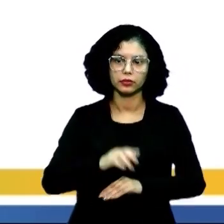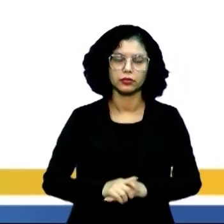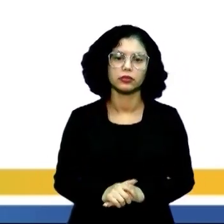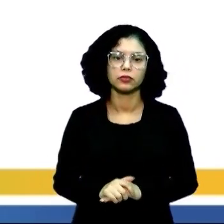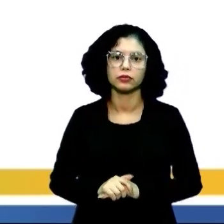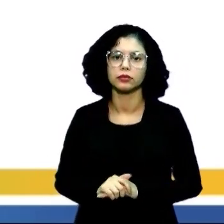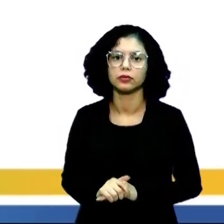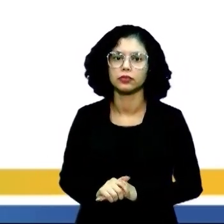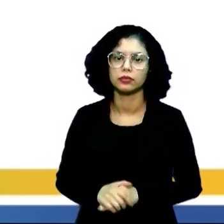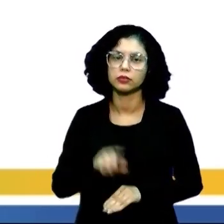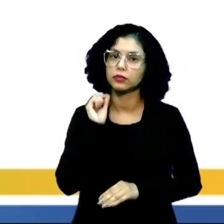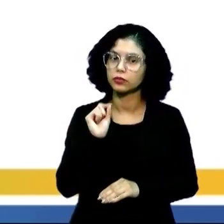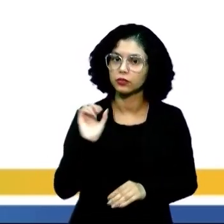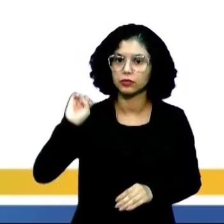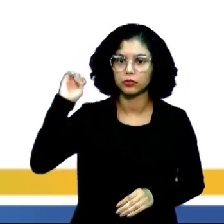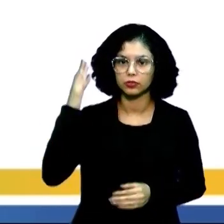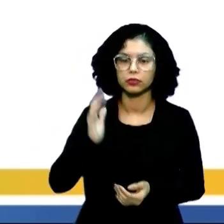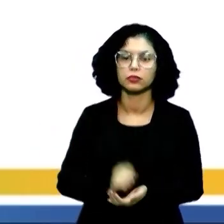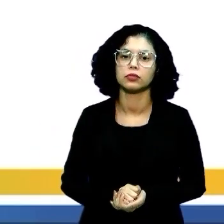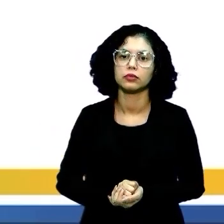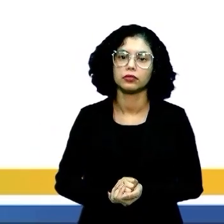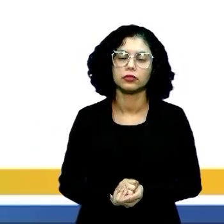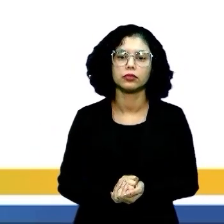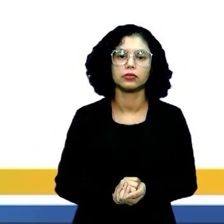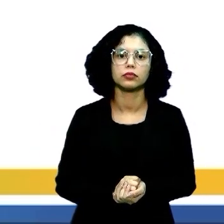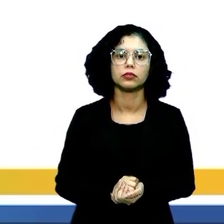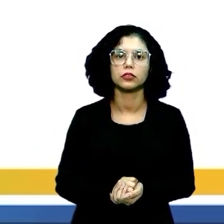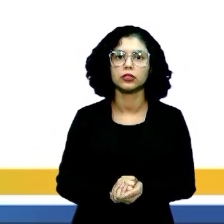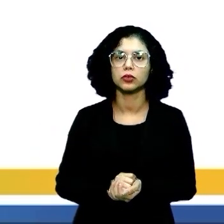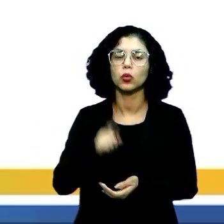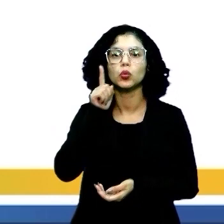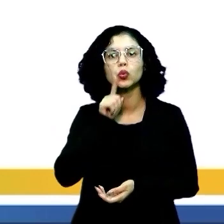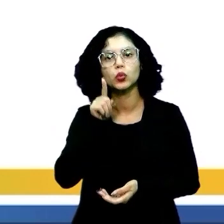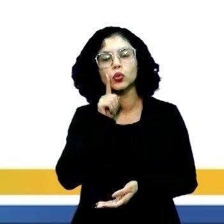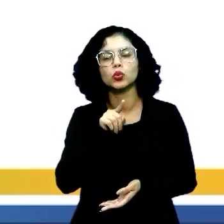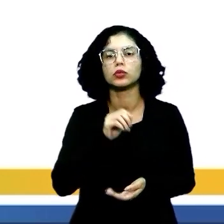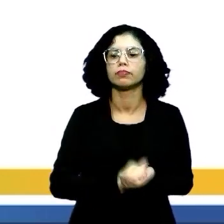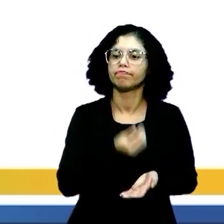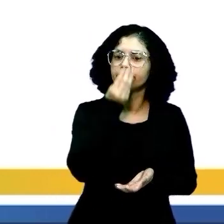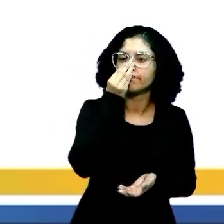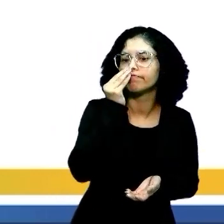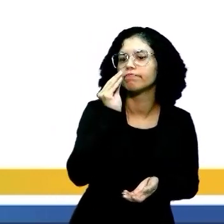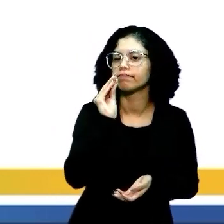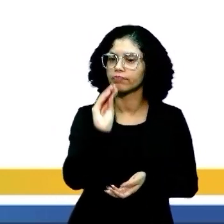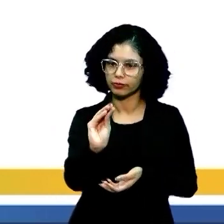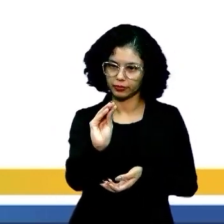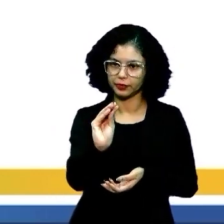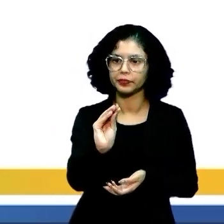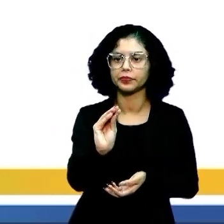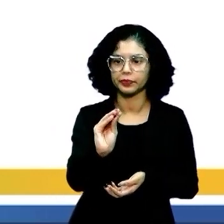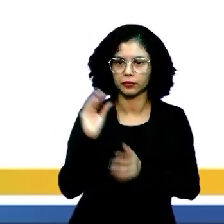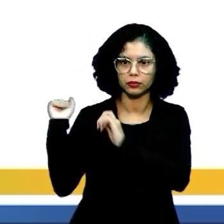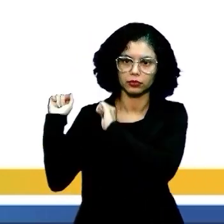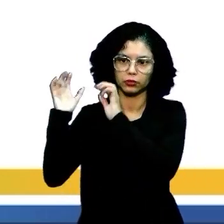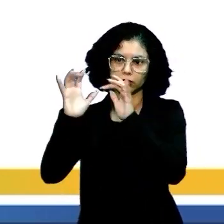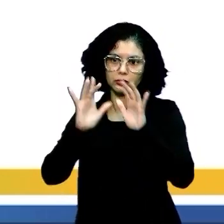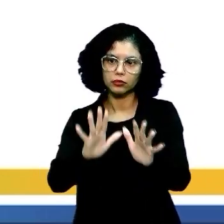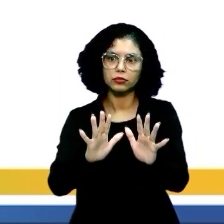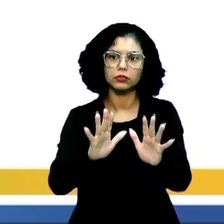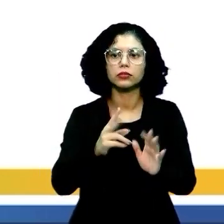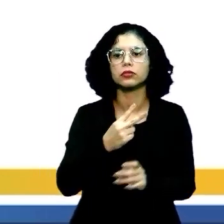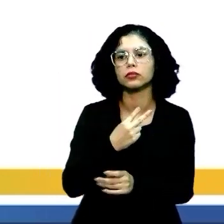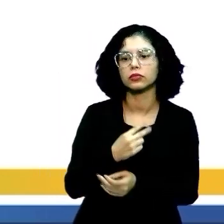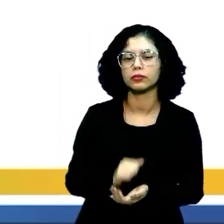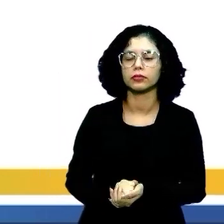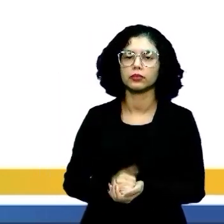D. O que aconteceu? Os Estados Unidos, essa medida de invasão e ocupação do